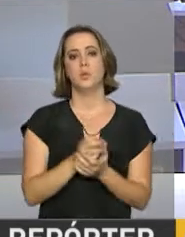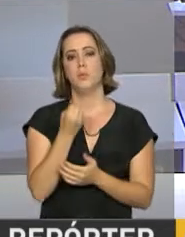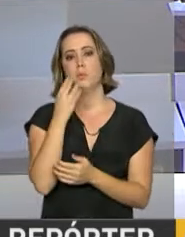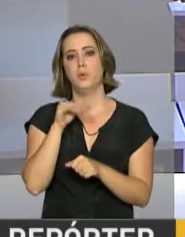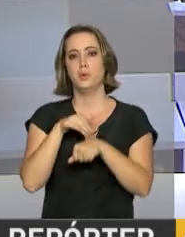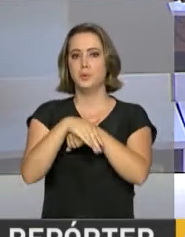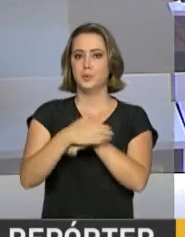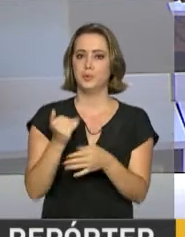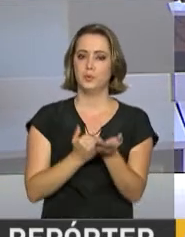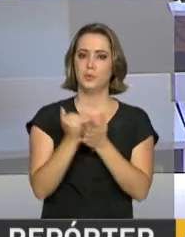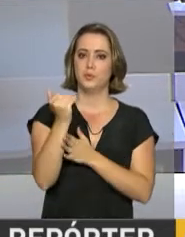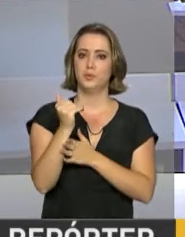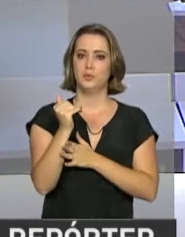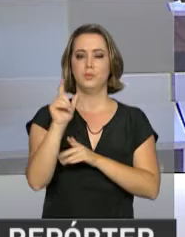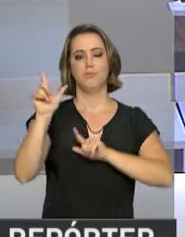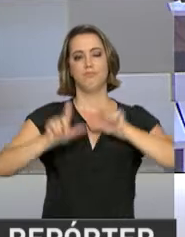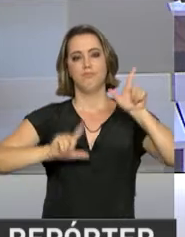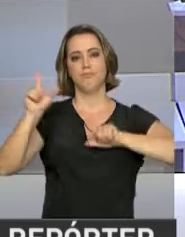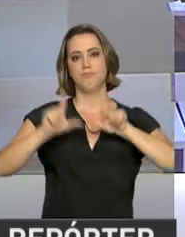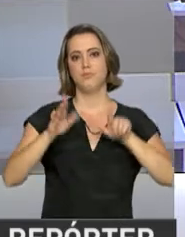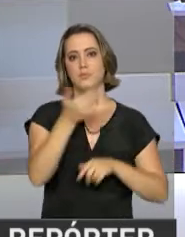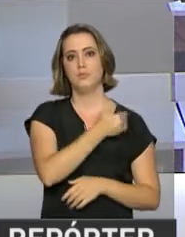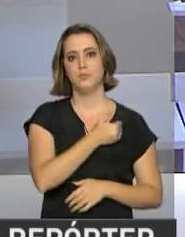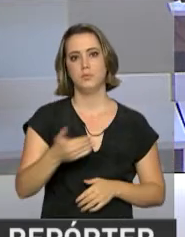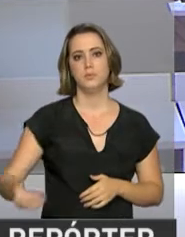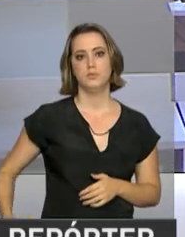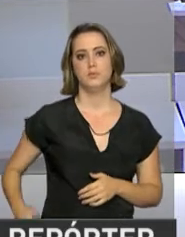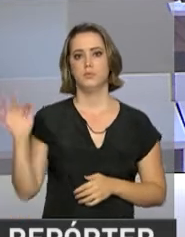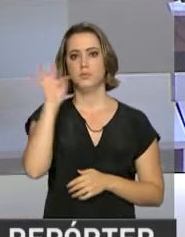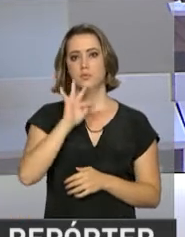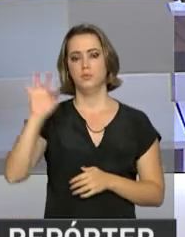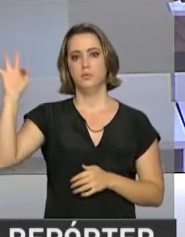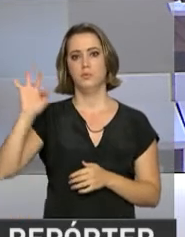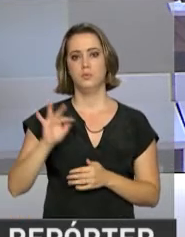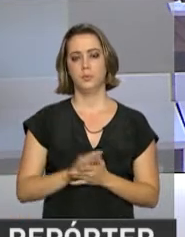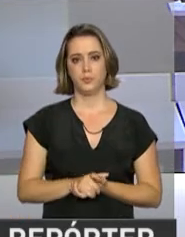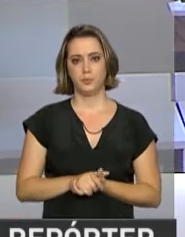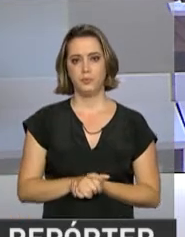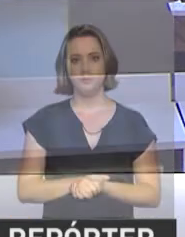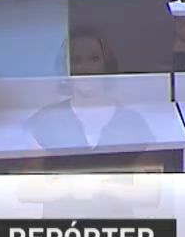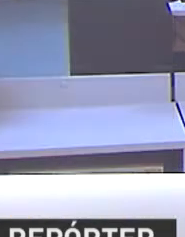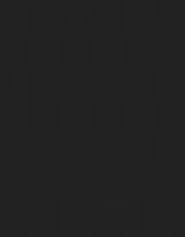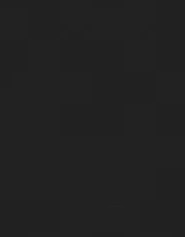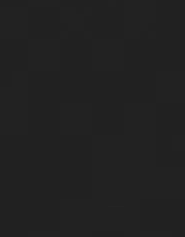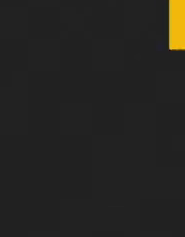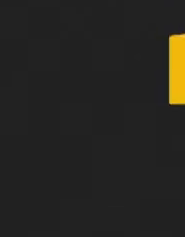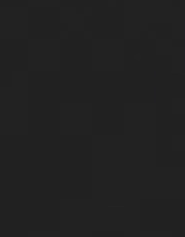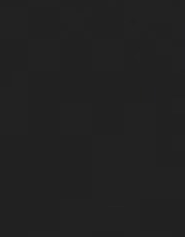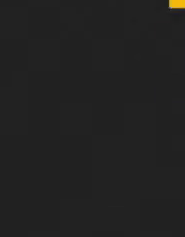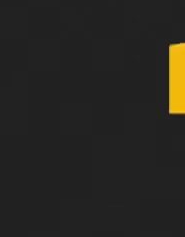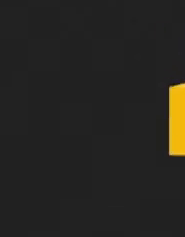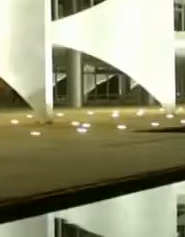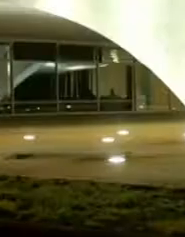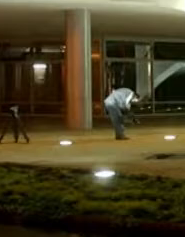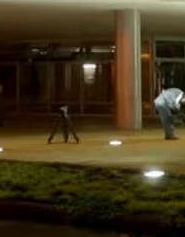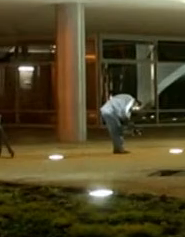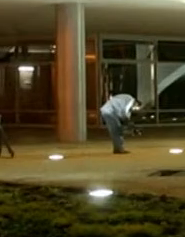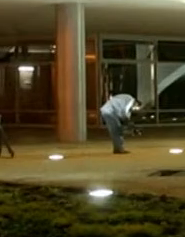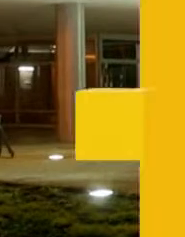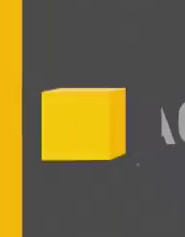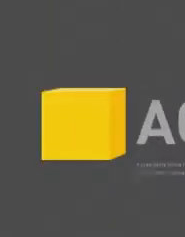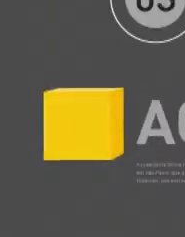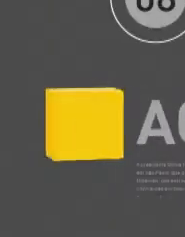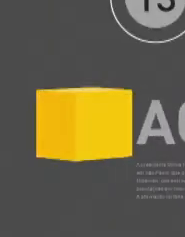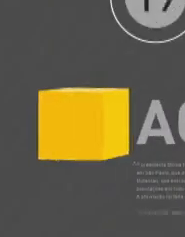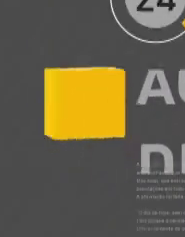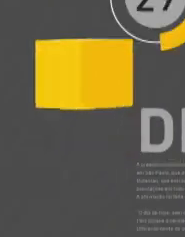ótima noite para você e continue com a gente na NBR, a TV do Governo Federal.